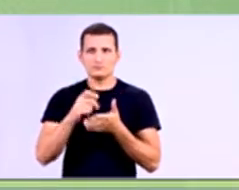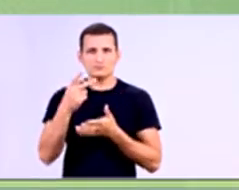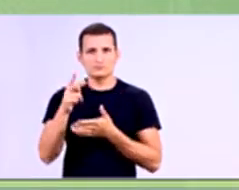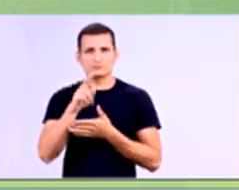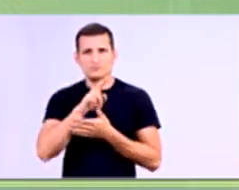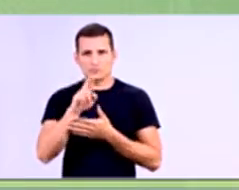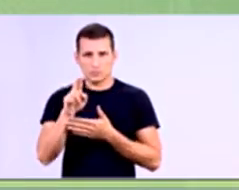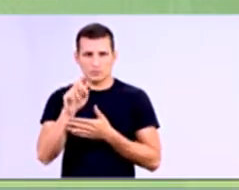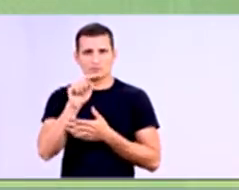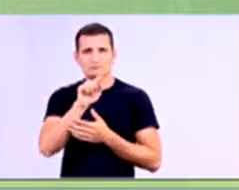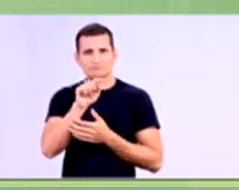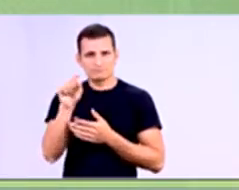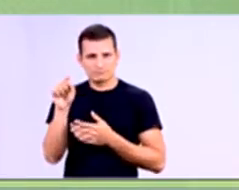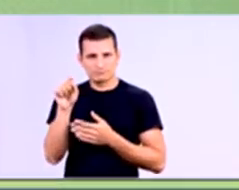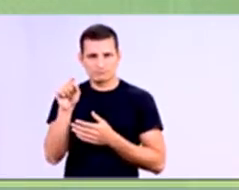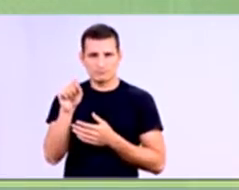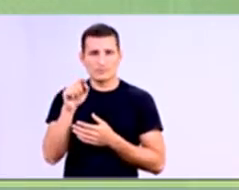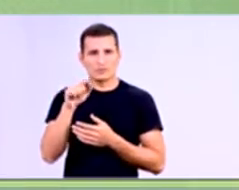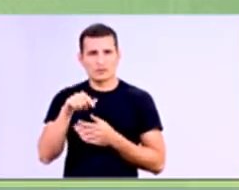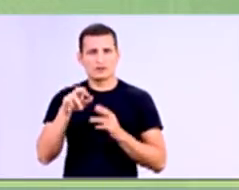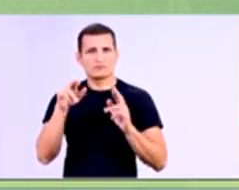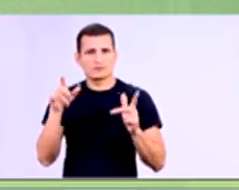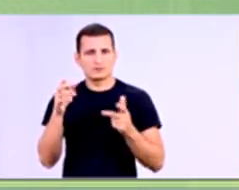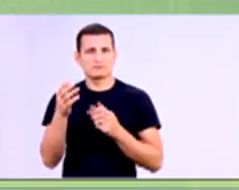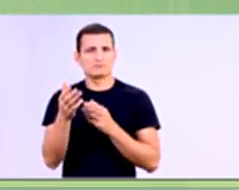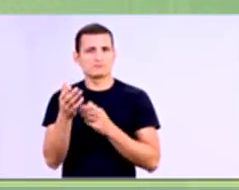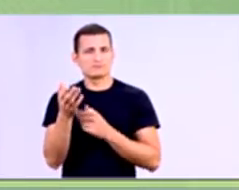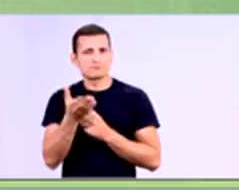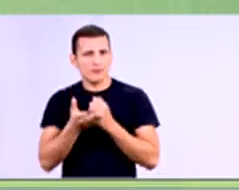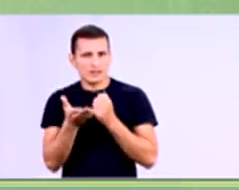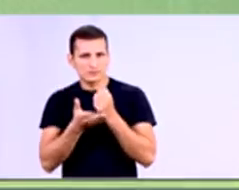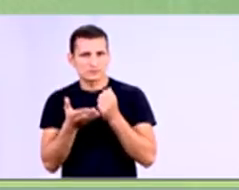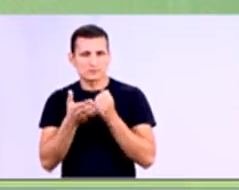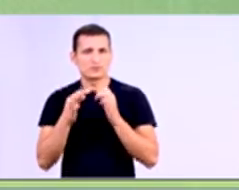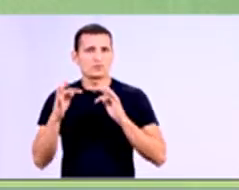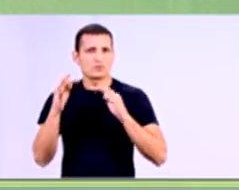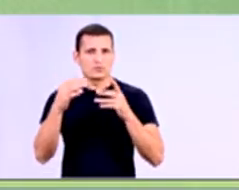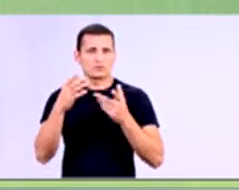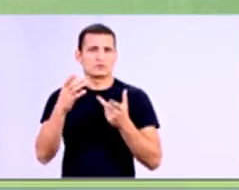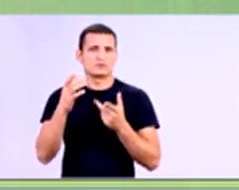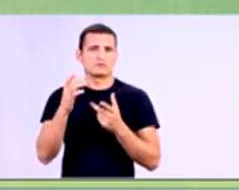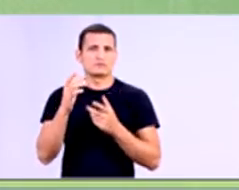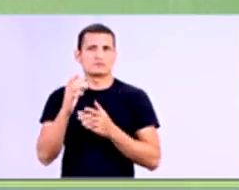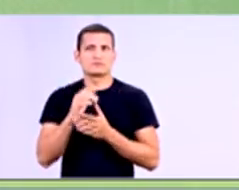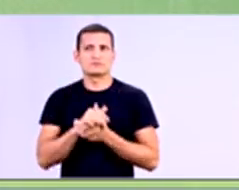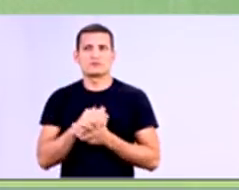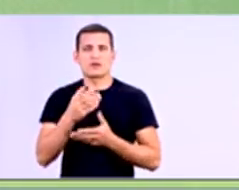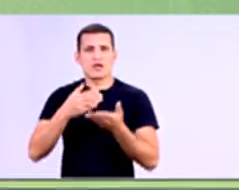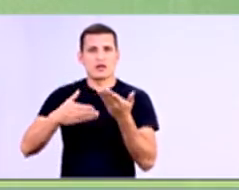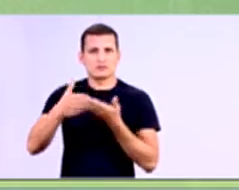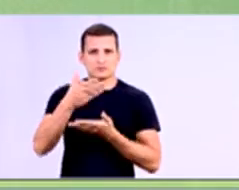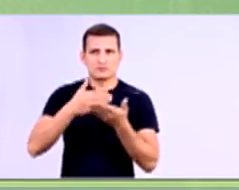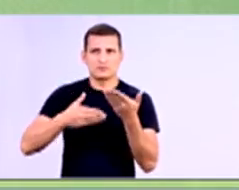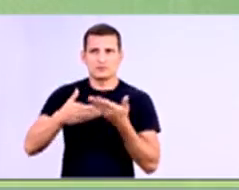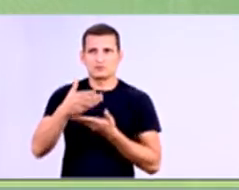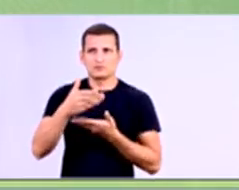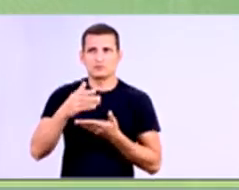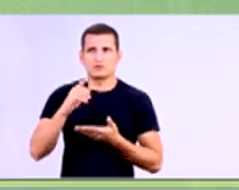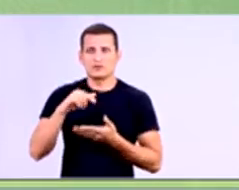nomes sublinhados. Então, essa é a diferença básica e todas as instâncias num relacionamento